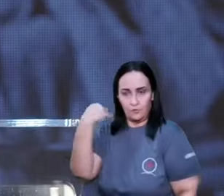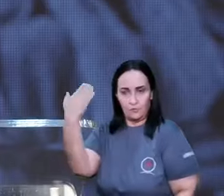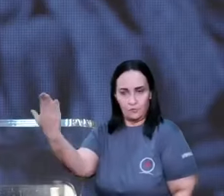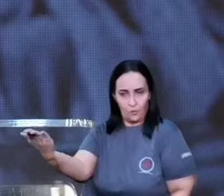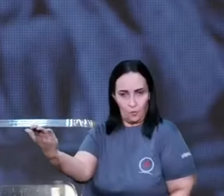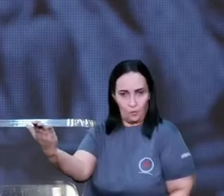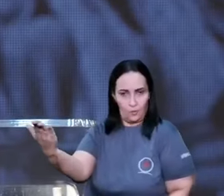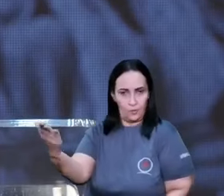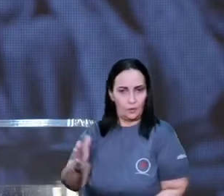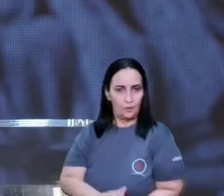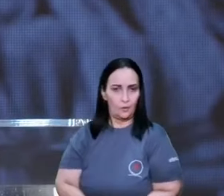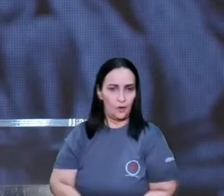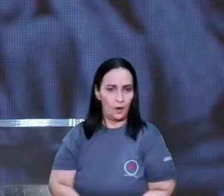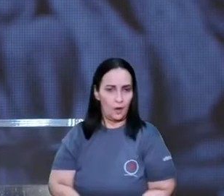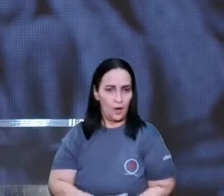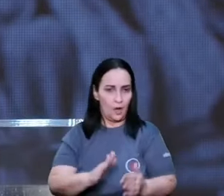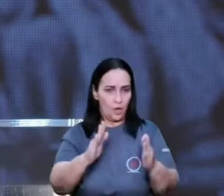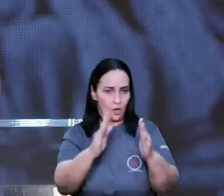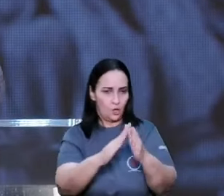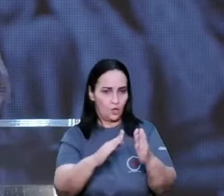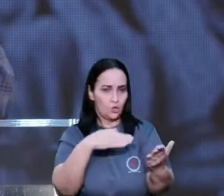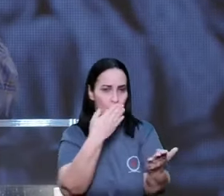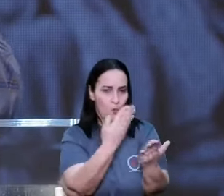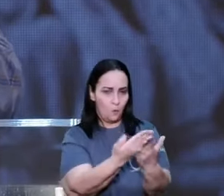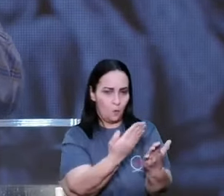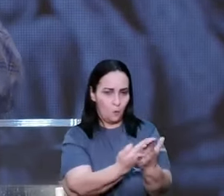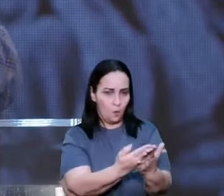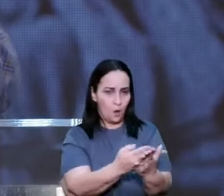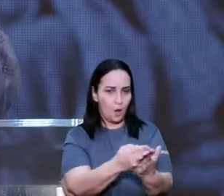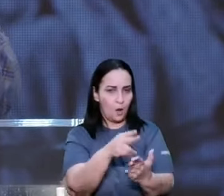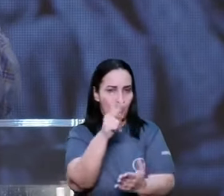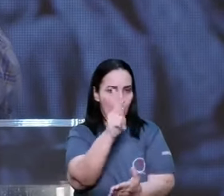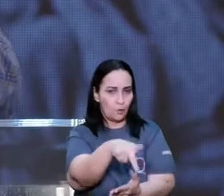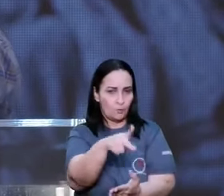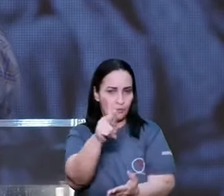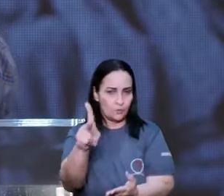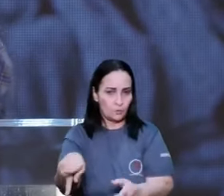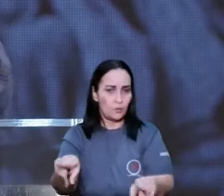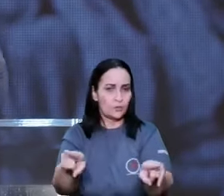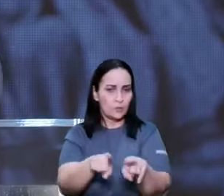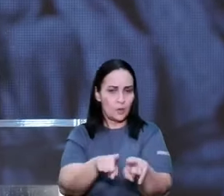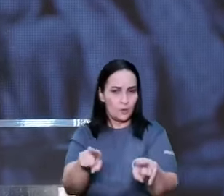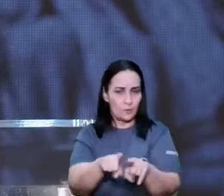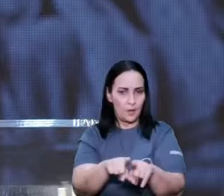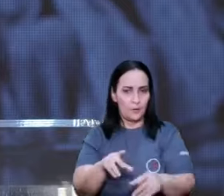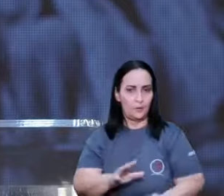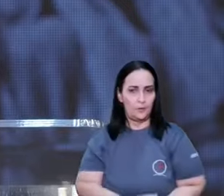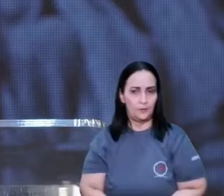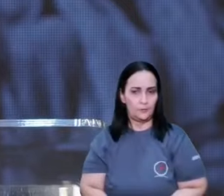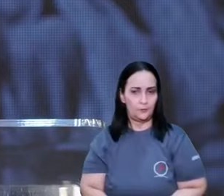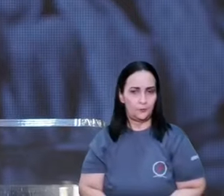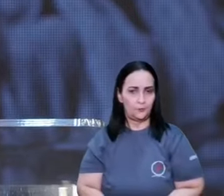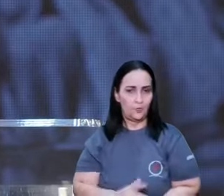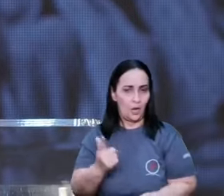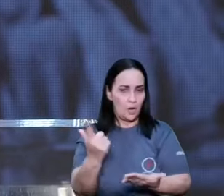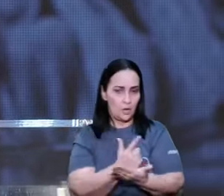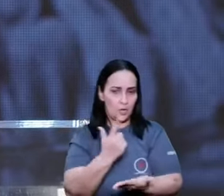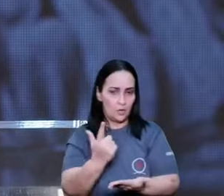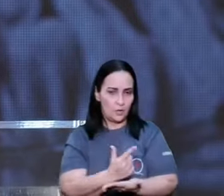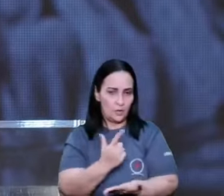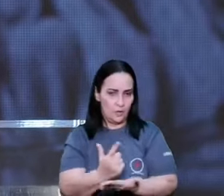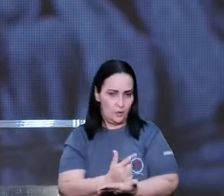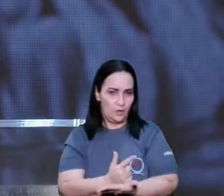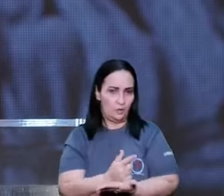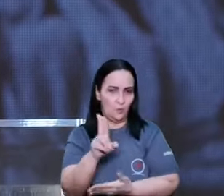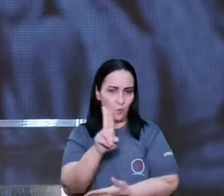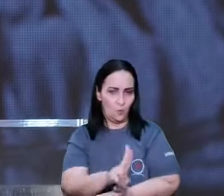faculdade ela tem uma escola de jovem professores um dos livros do material didático utilizado é este